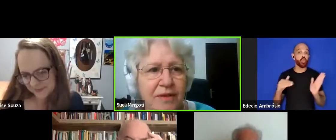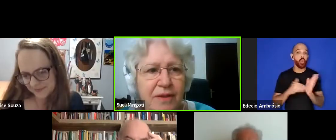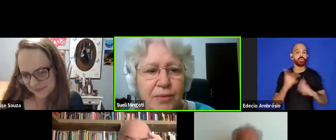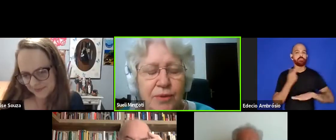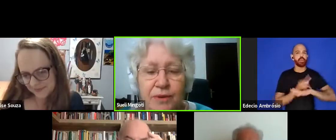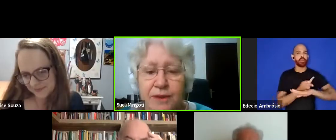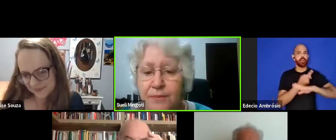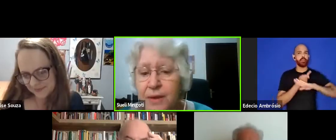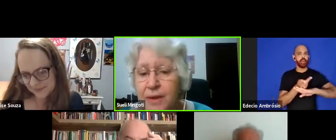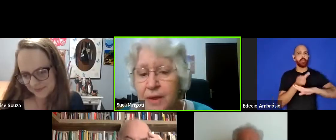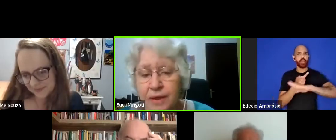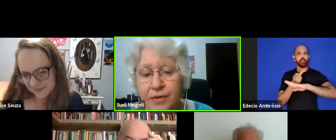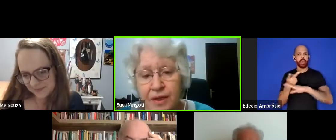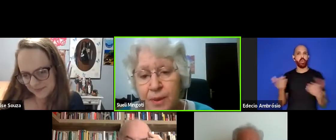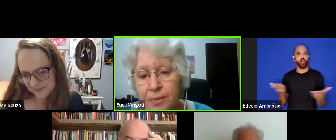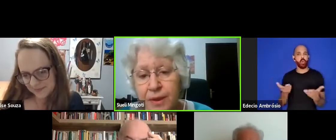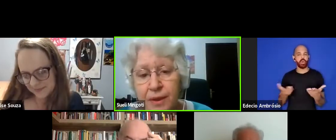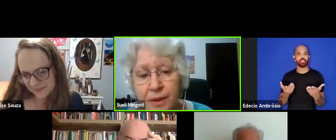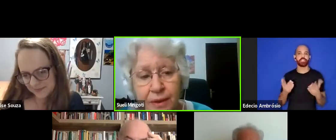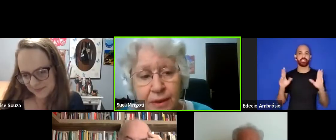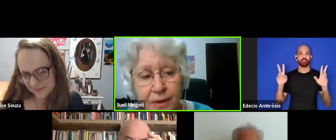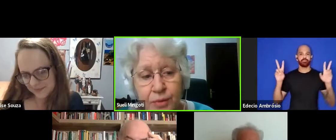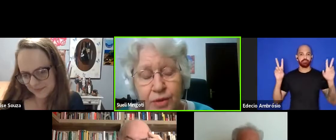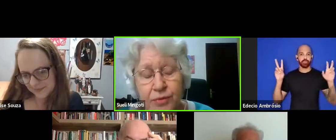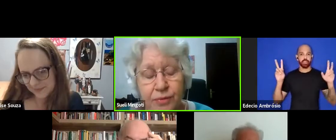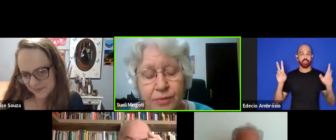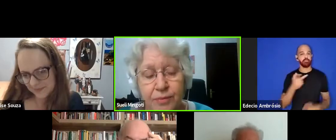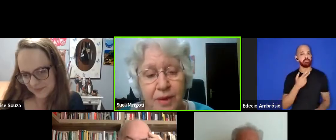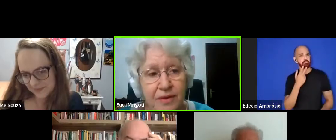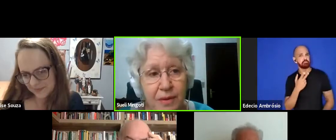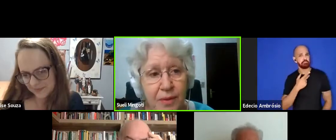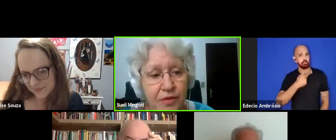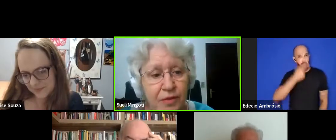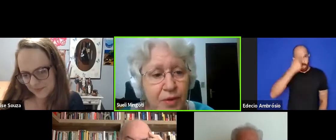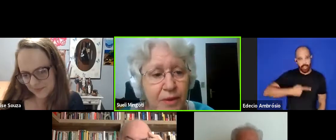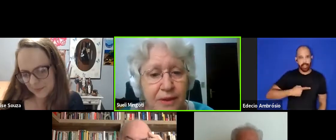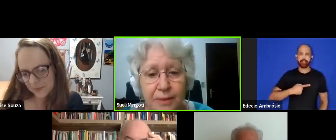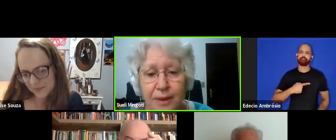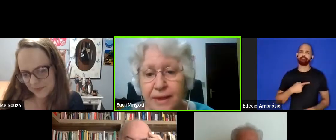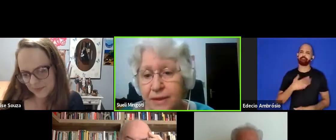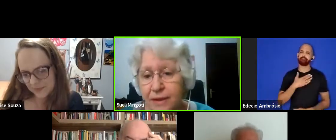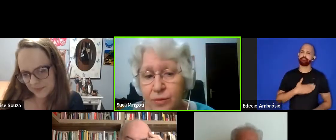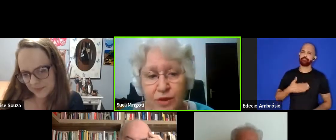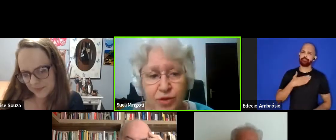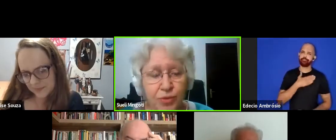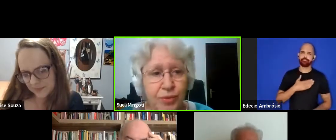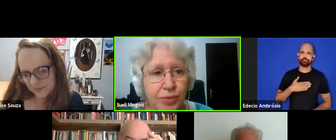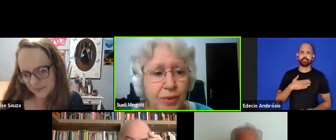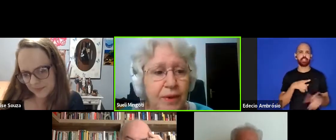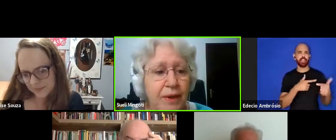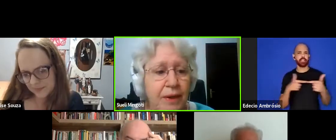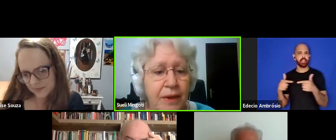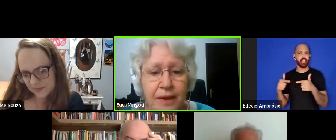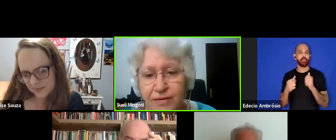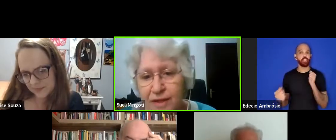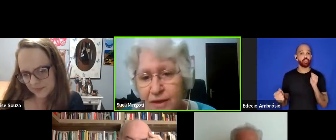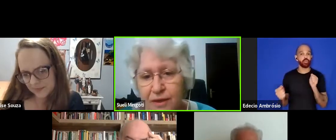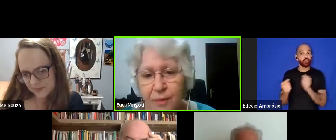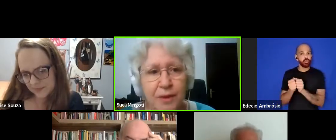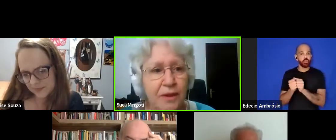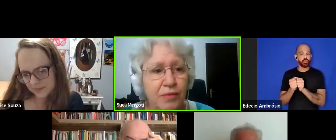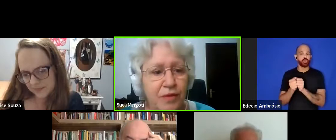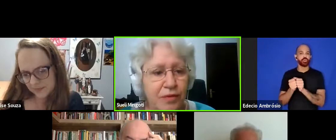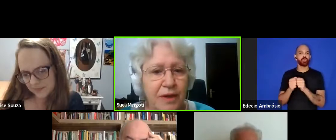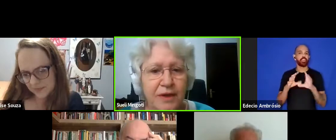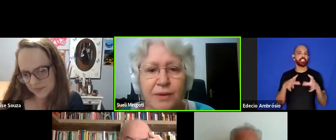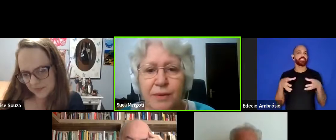hoje nessa cerimônia. Dizer que para mim é realmente um prazer imenso poder trabalhar, né, atuar junto com essa